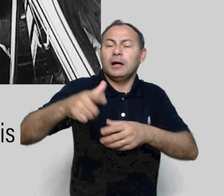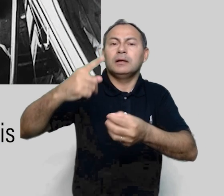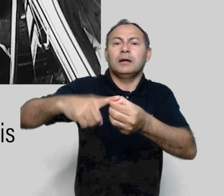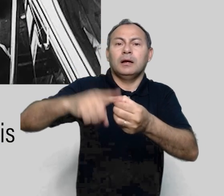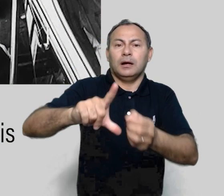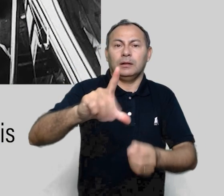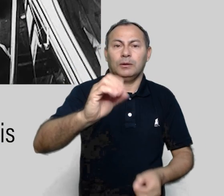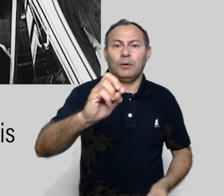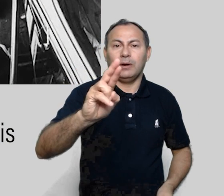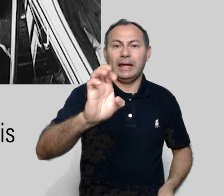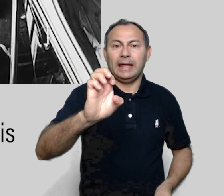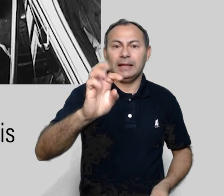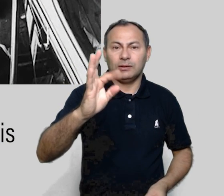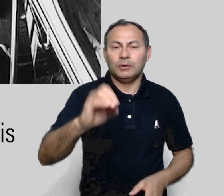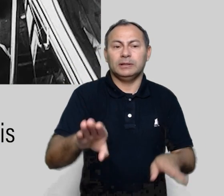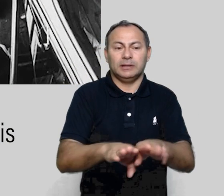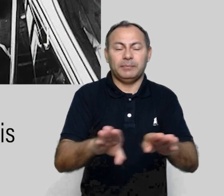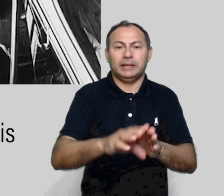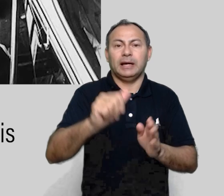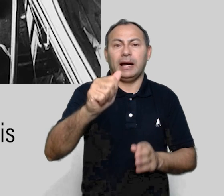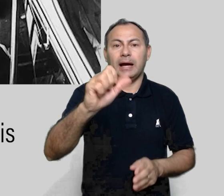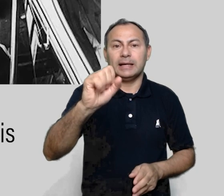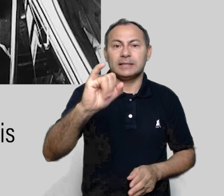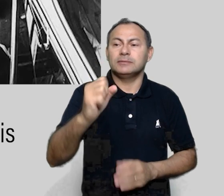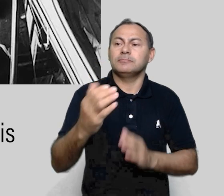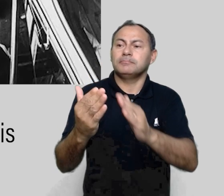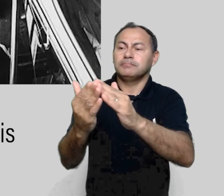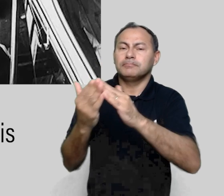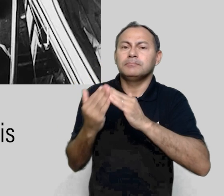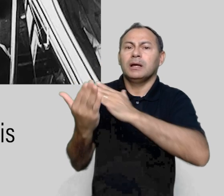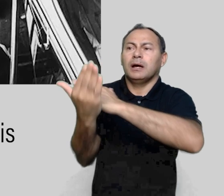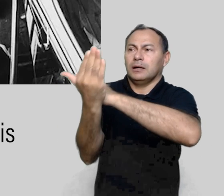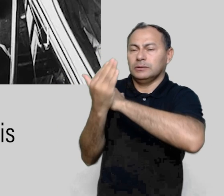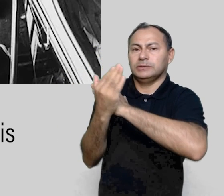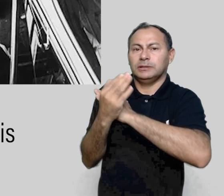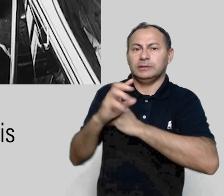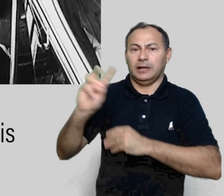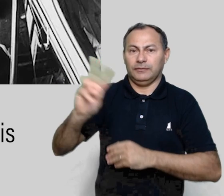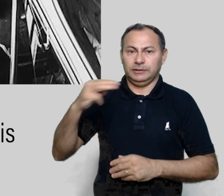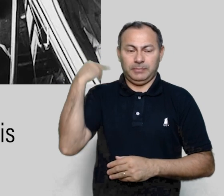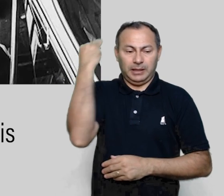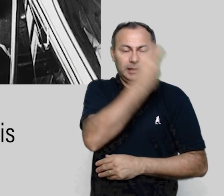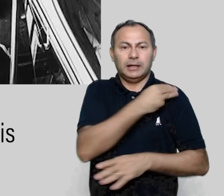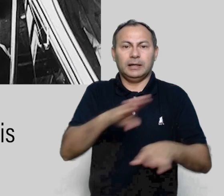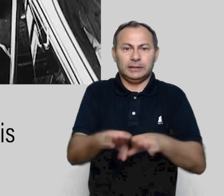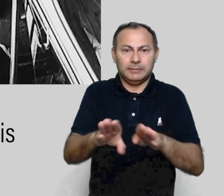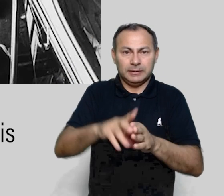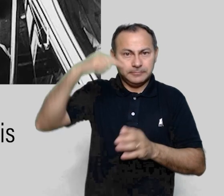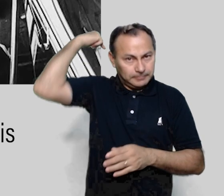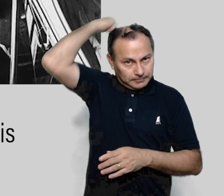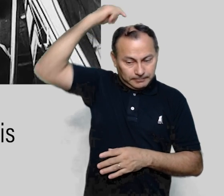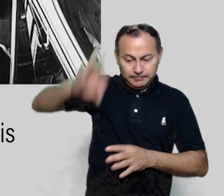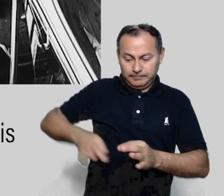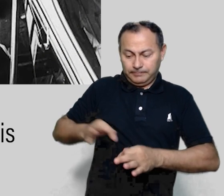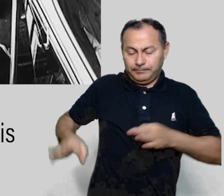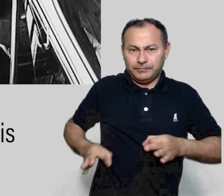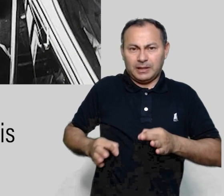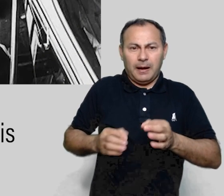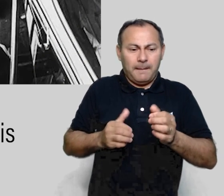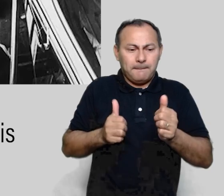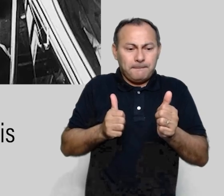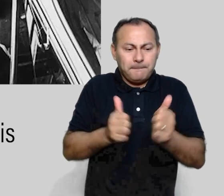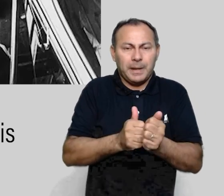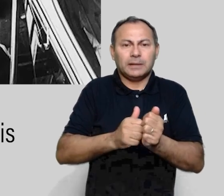Loreto e a Assis para invocar a ajuda da Virgem Maria e de São Francisco para o já